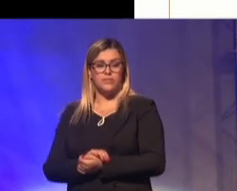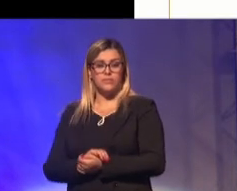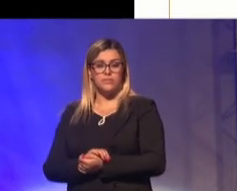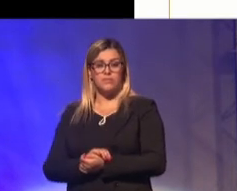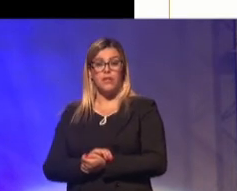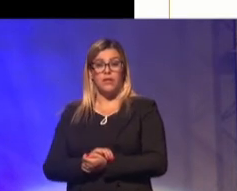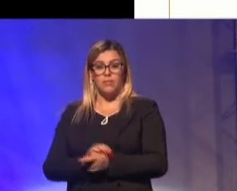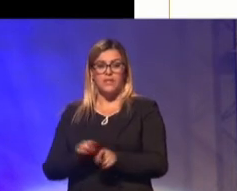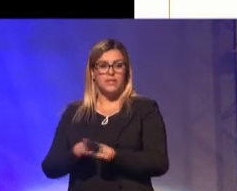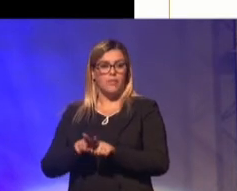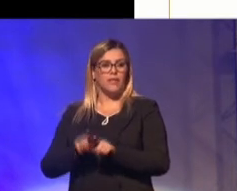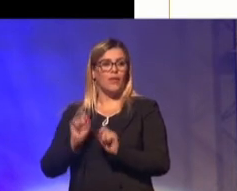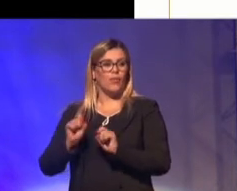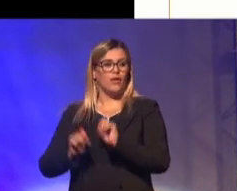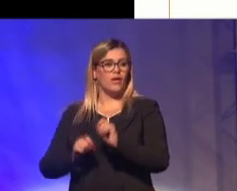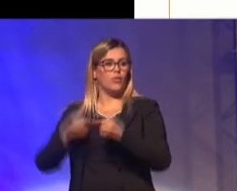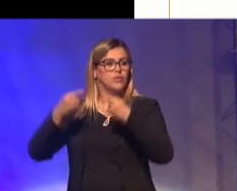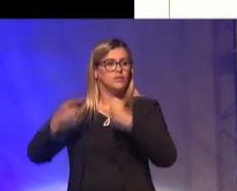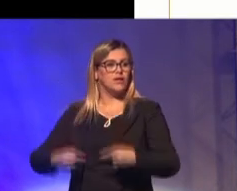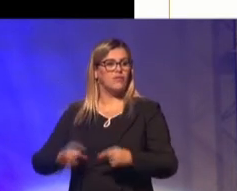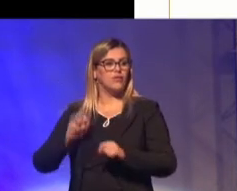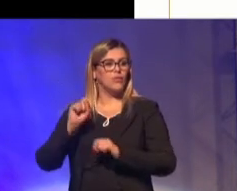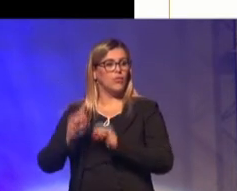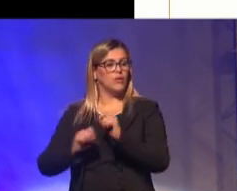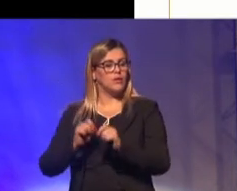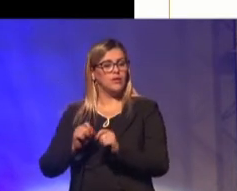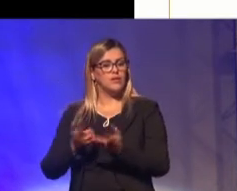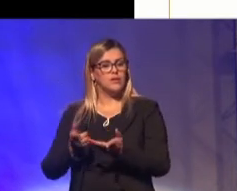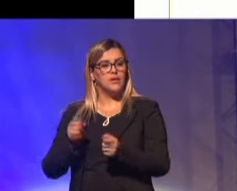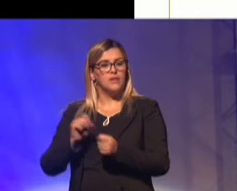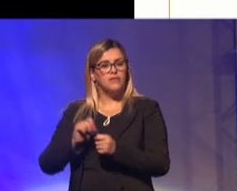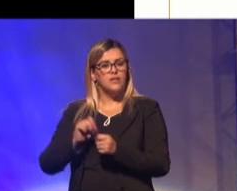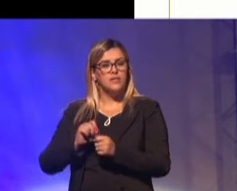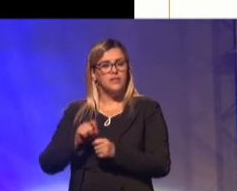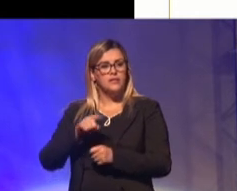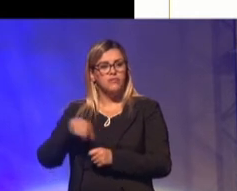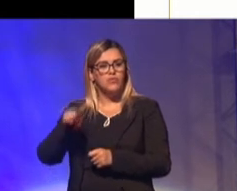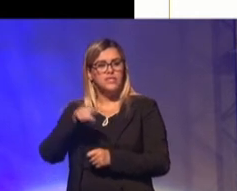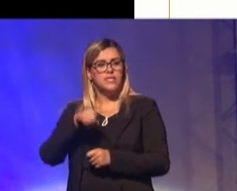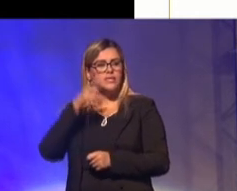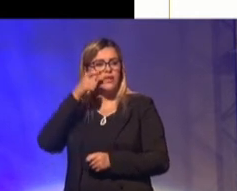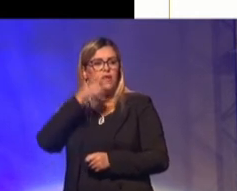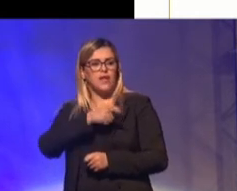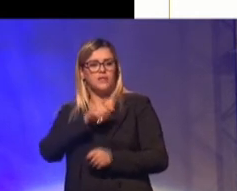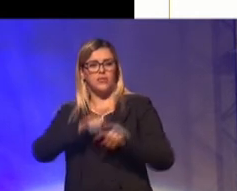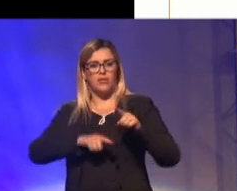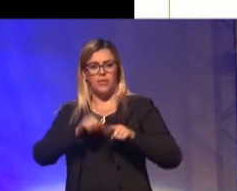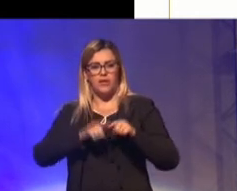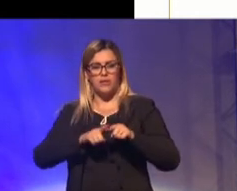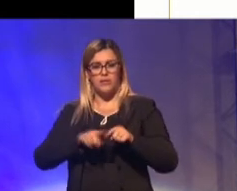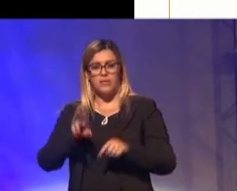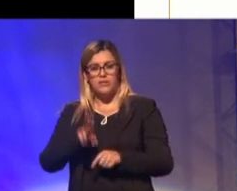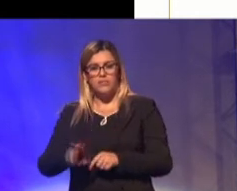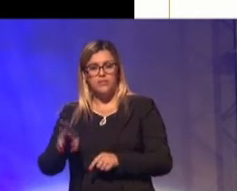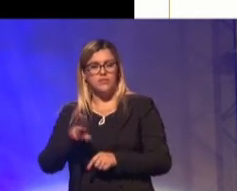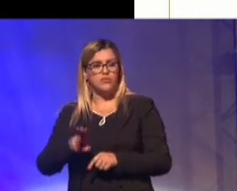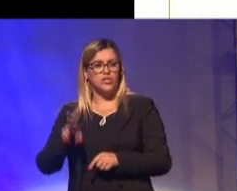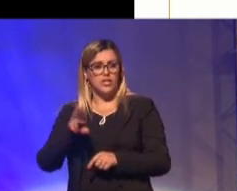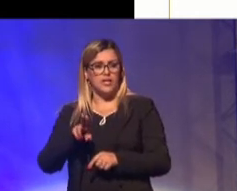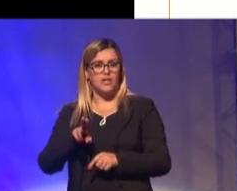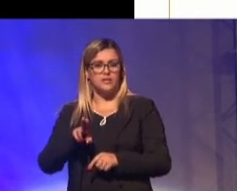mas a gente tem um grande desafio, então, que é fazer com que o fisioterapeuta utilize isso e utilize de